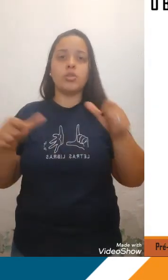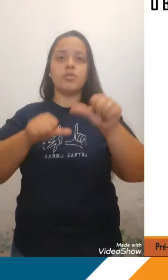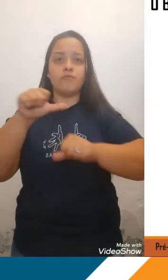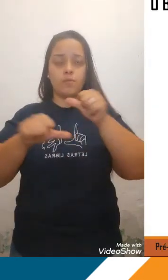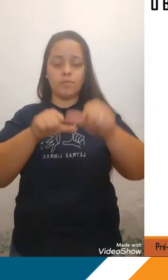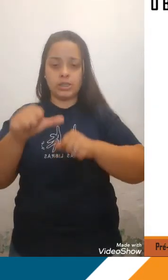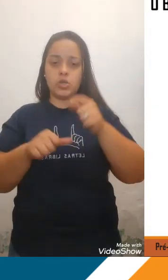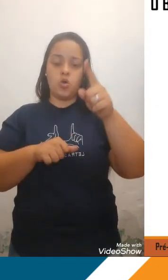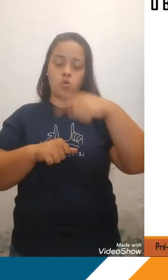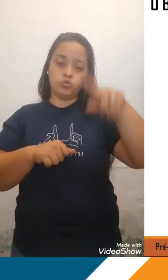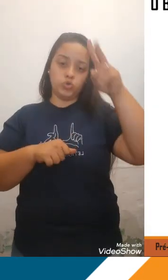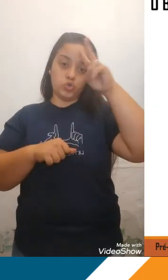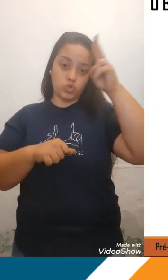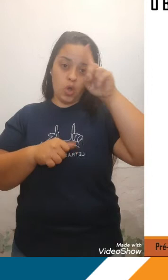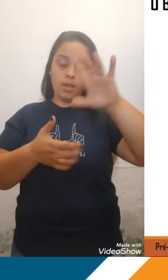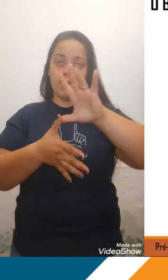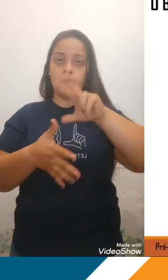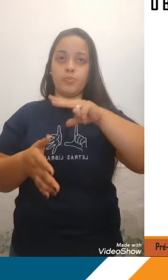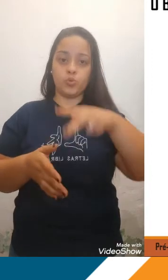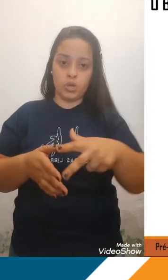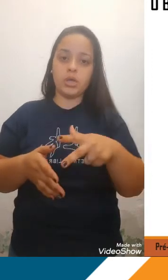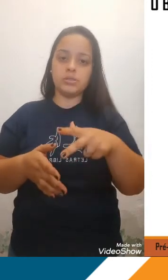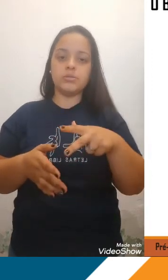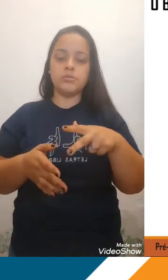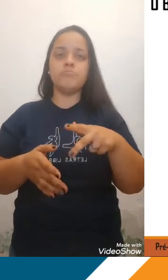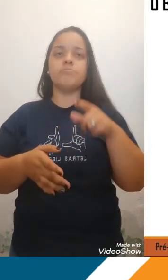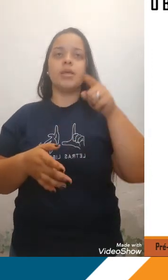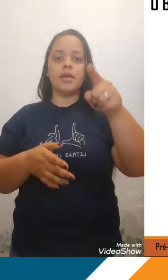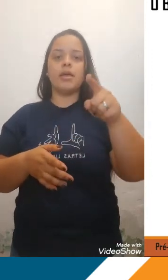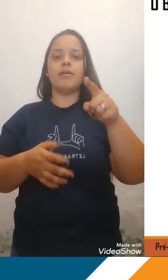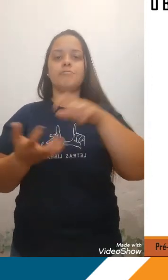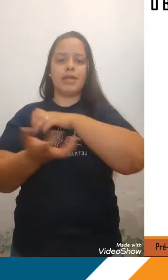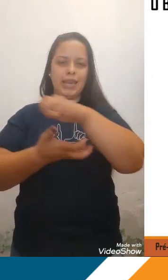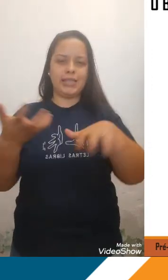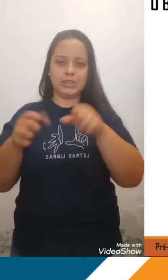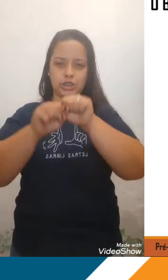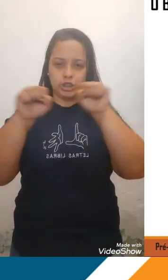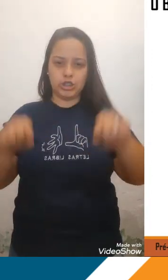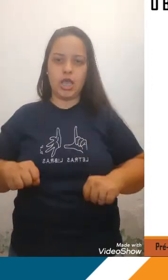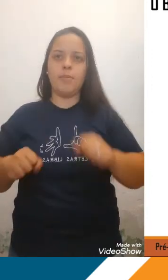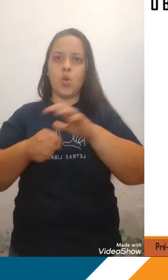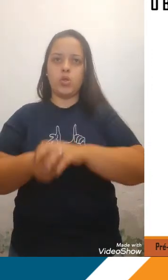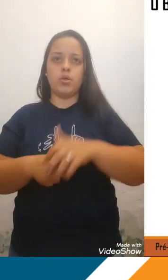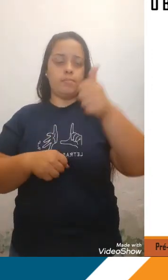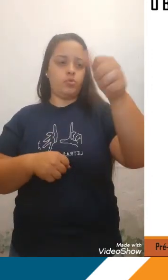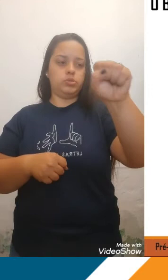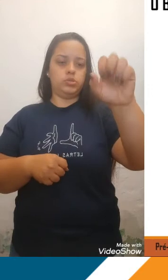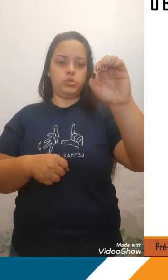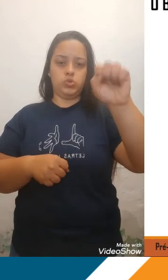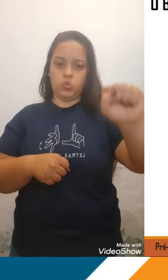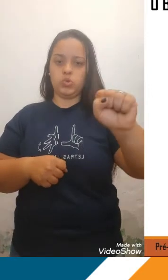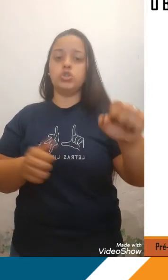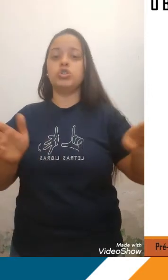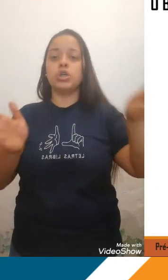transformação que acontecerá na história da América Portuguesa, nesse clima de crise do sistema colonial, acontecerá em 1808,